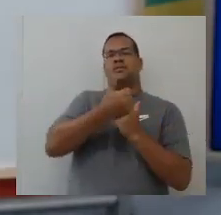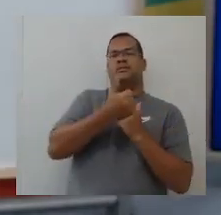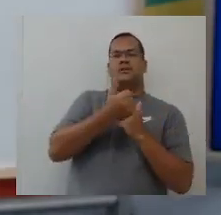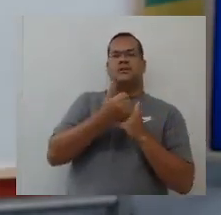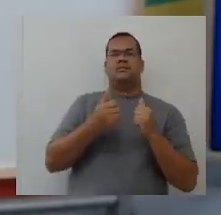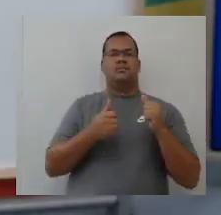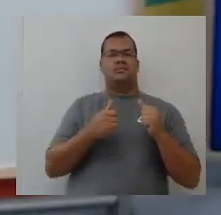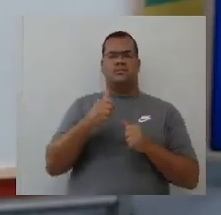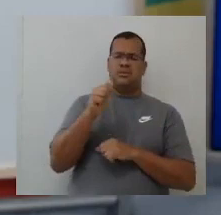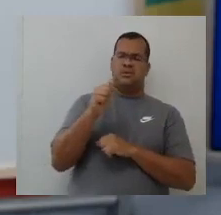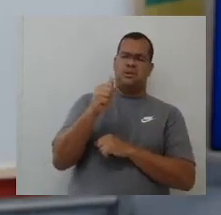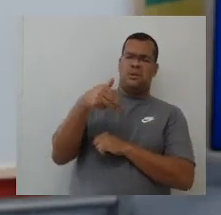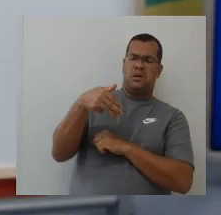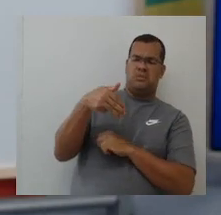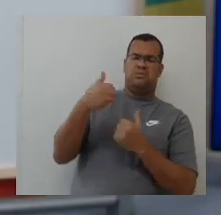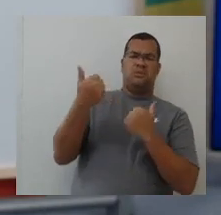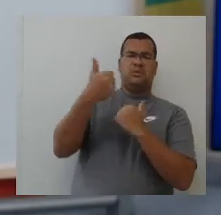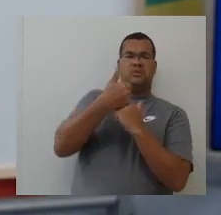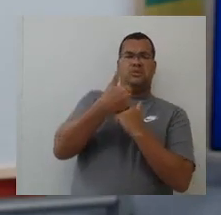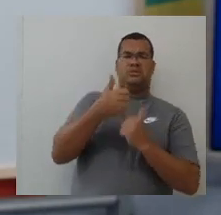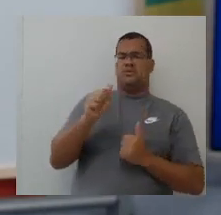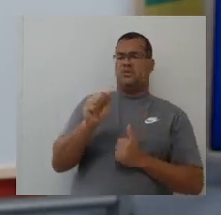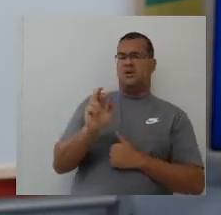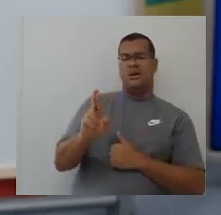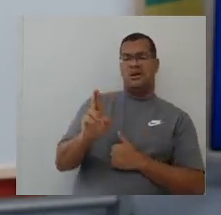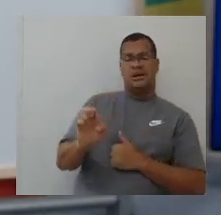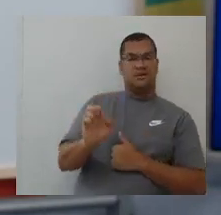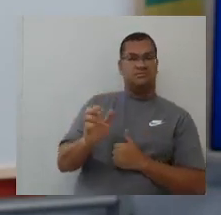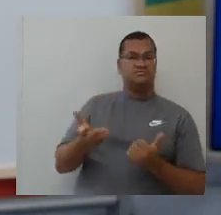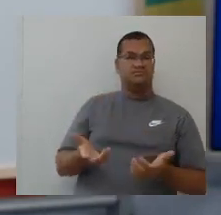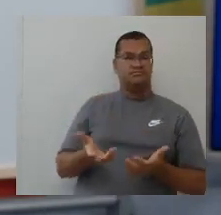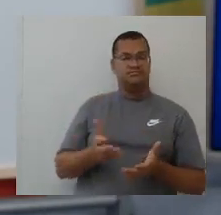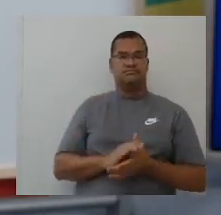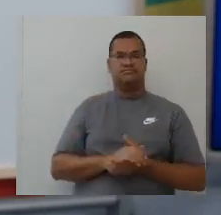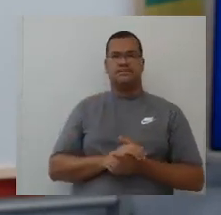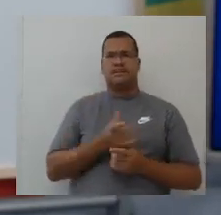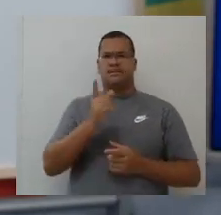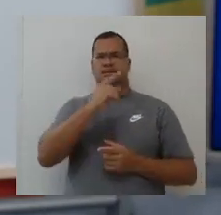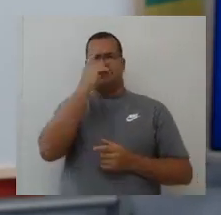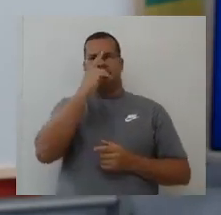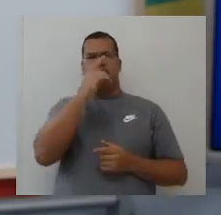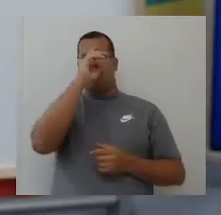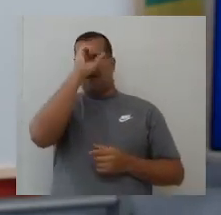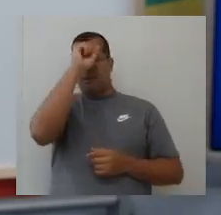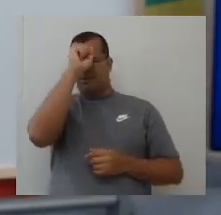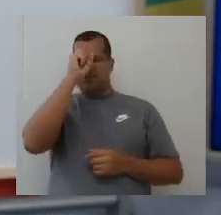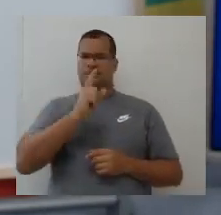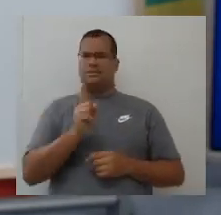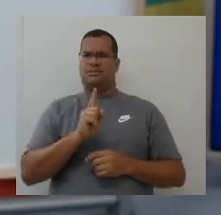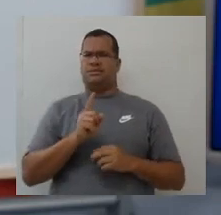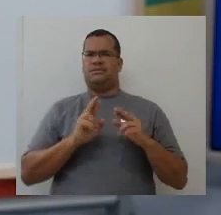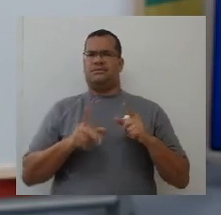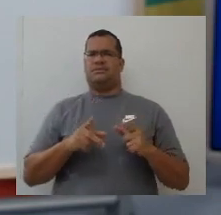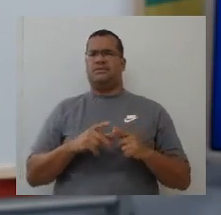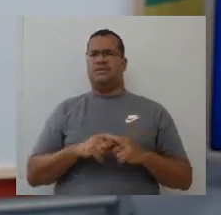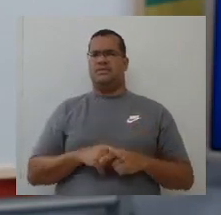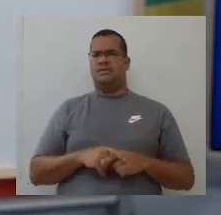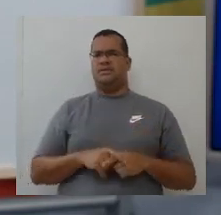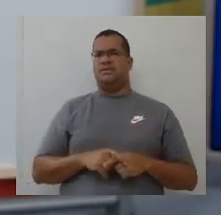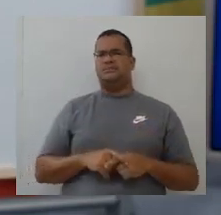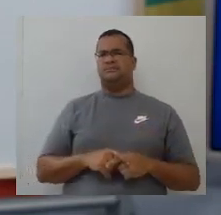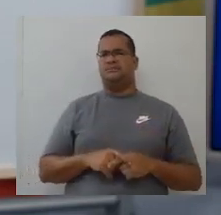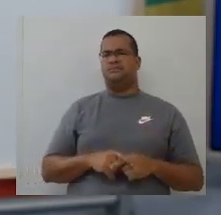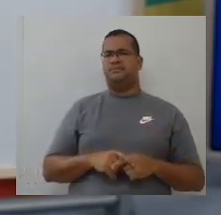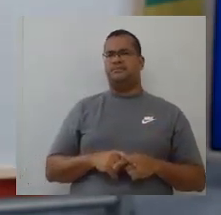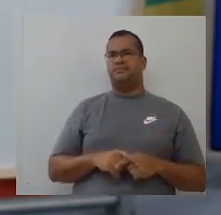am por are. Isso para mim não faz sentido nenhum. Eu aprendi que não era dessa forma. Gente, não é tão difícil não a